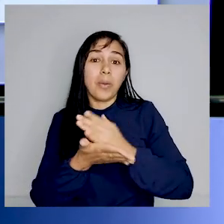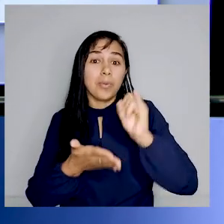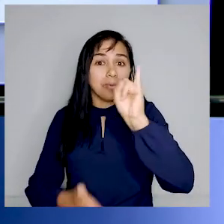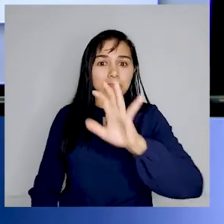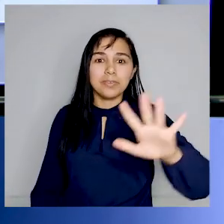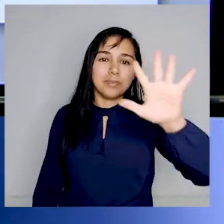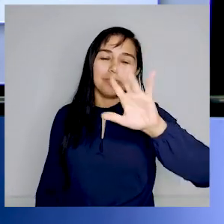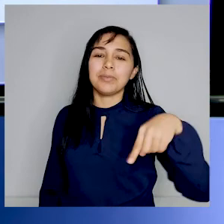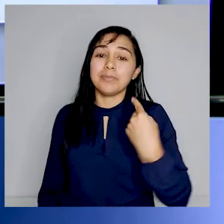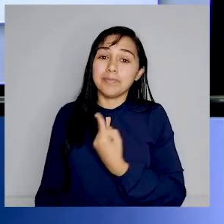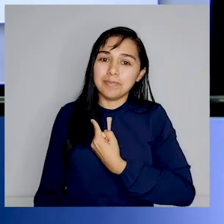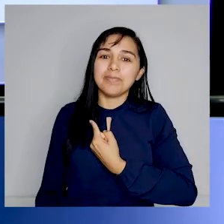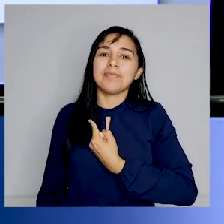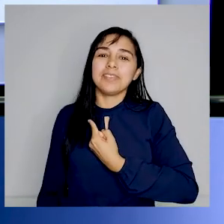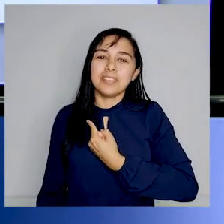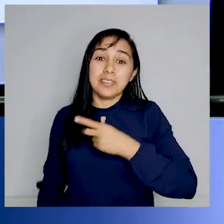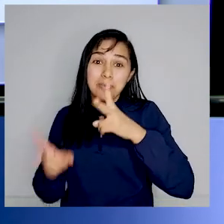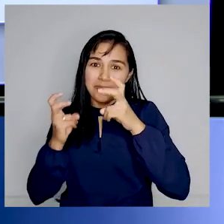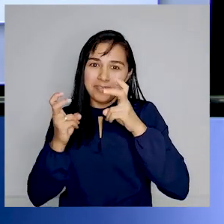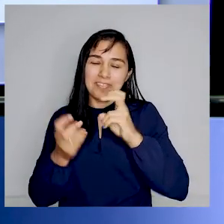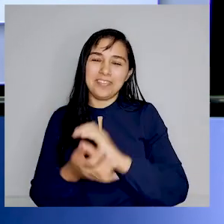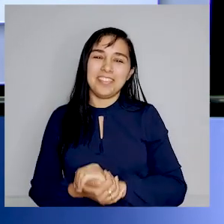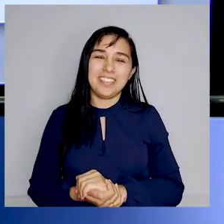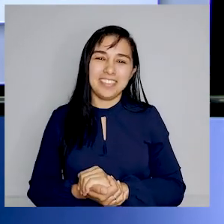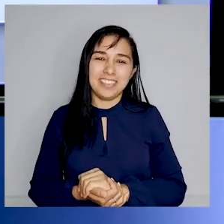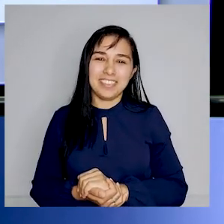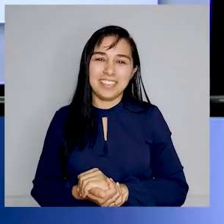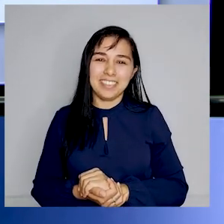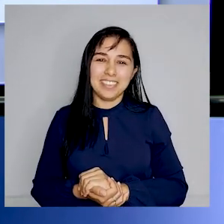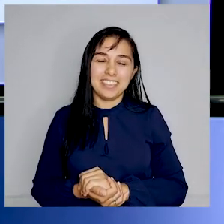identificar cada tipo de luta abordada na nossa aula de hoje.